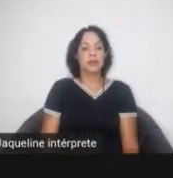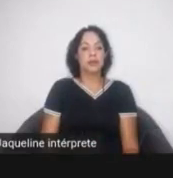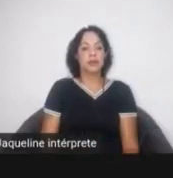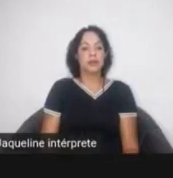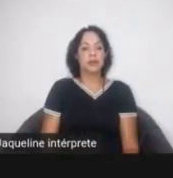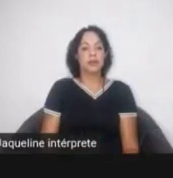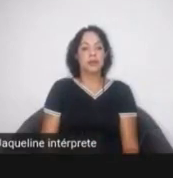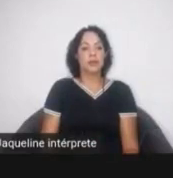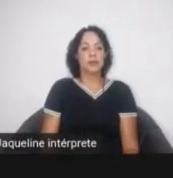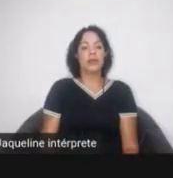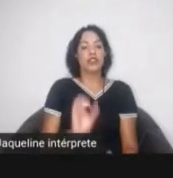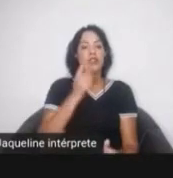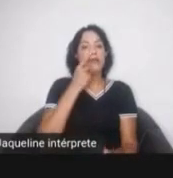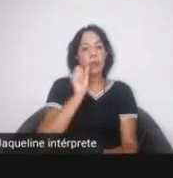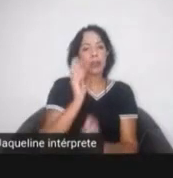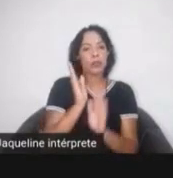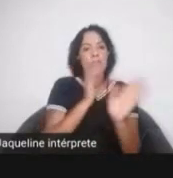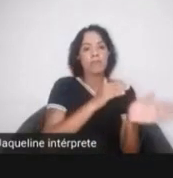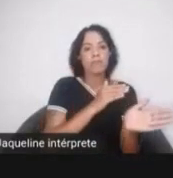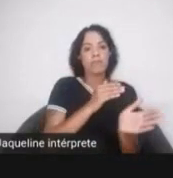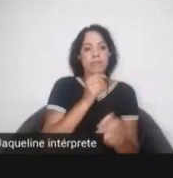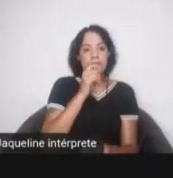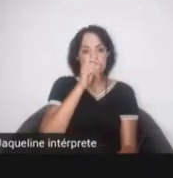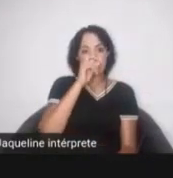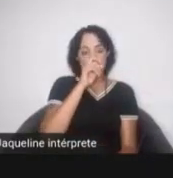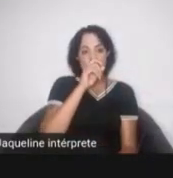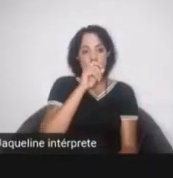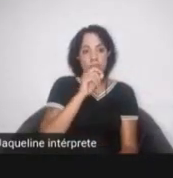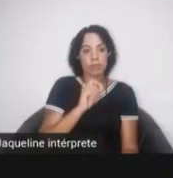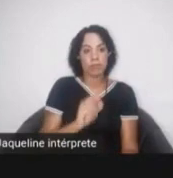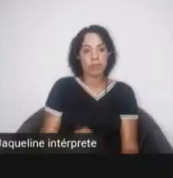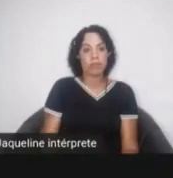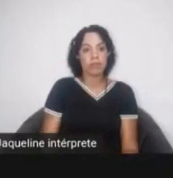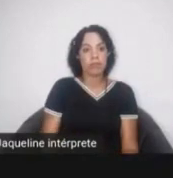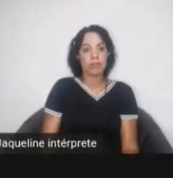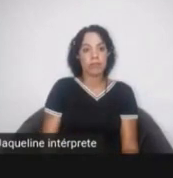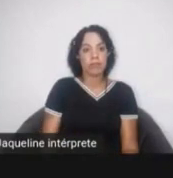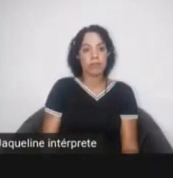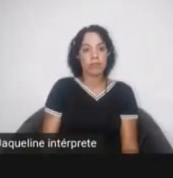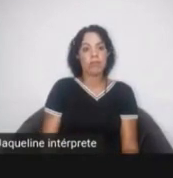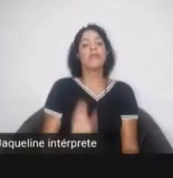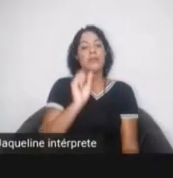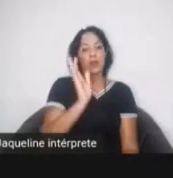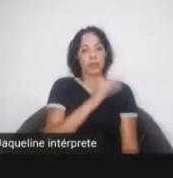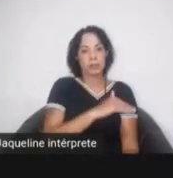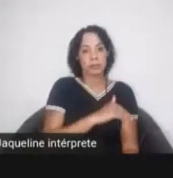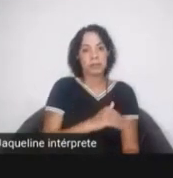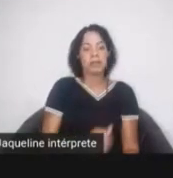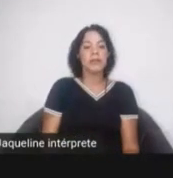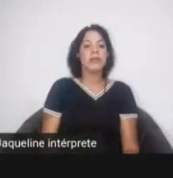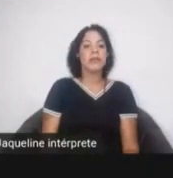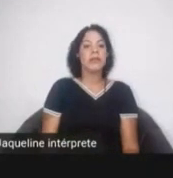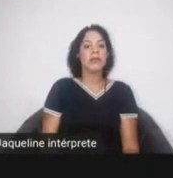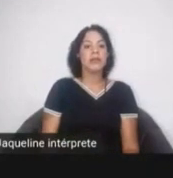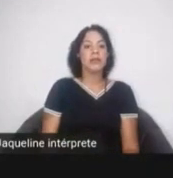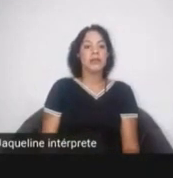Já falei, pode passar. Pode passar. Pode passar?